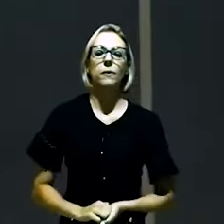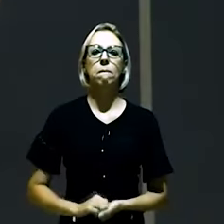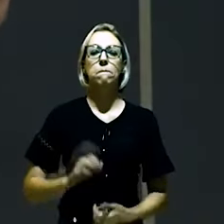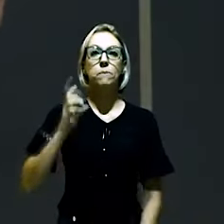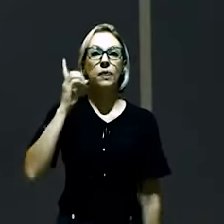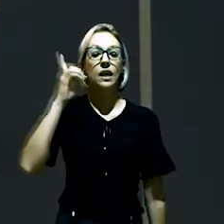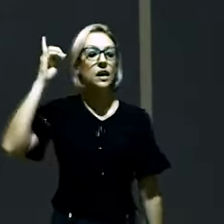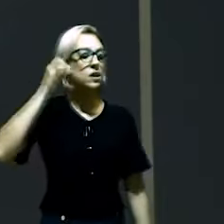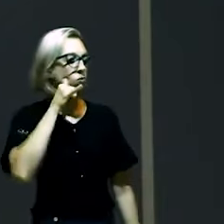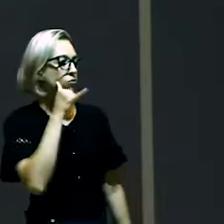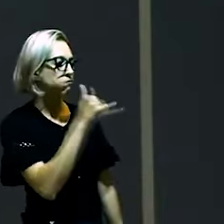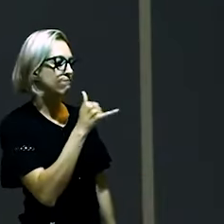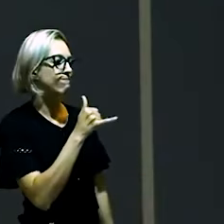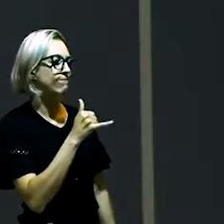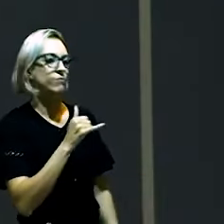nenhum rei depois vai ter.